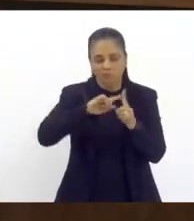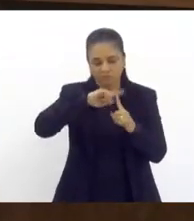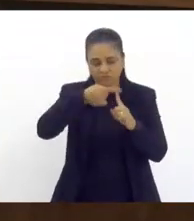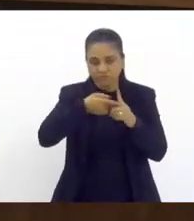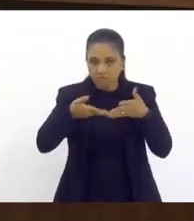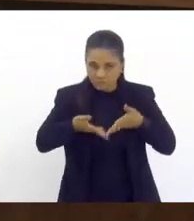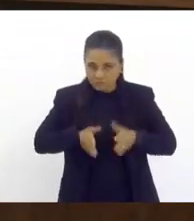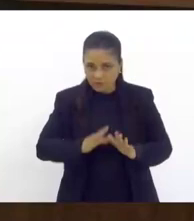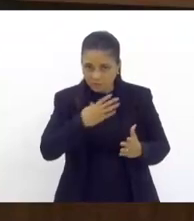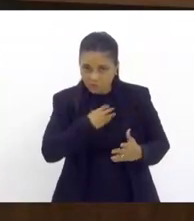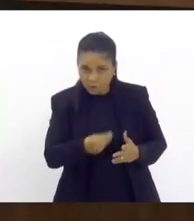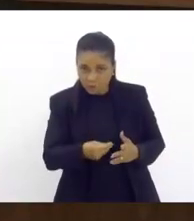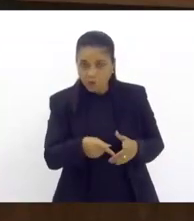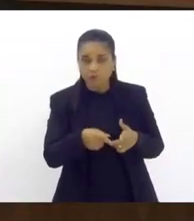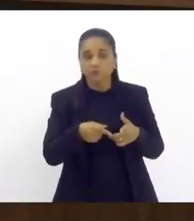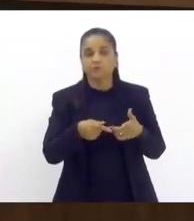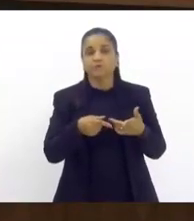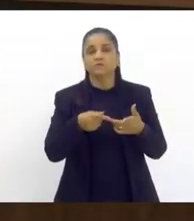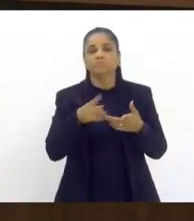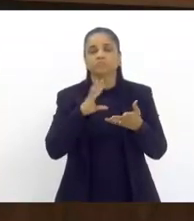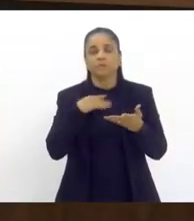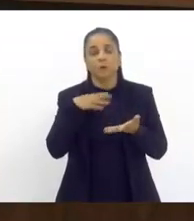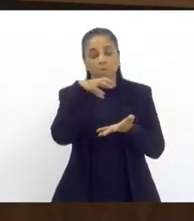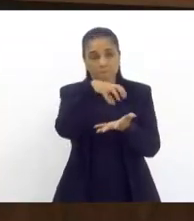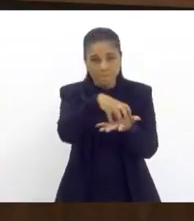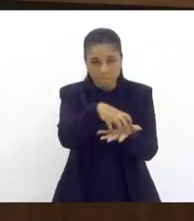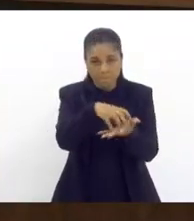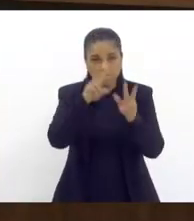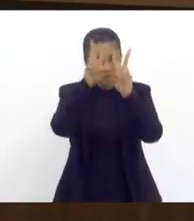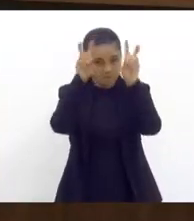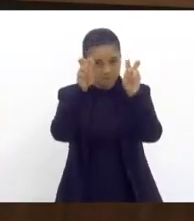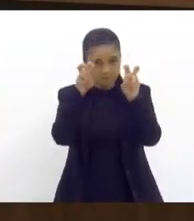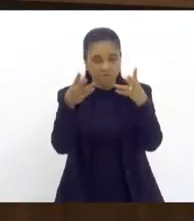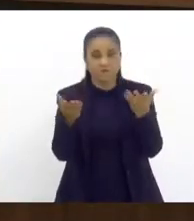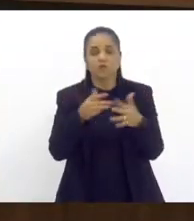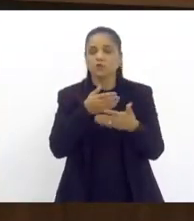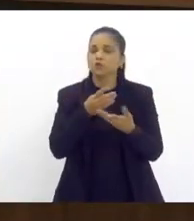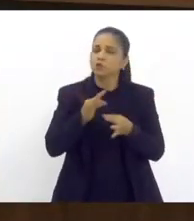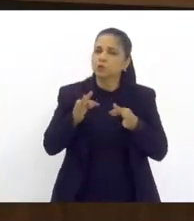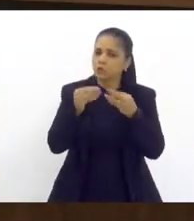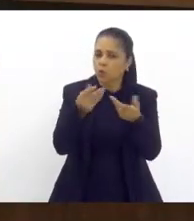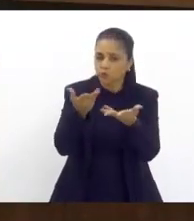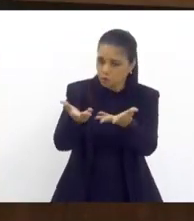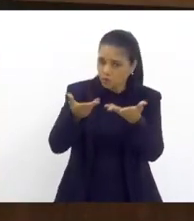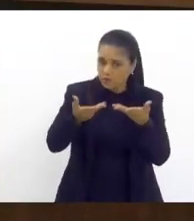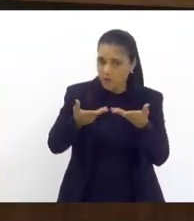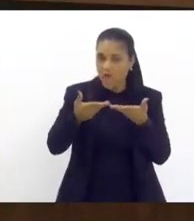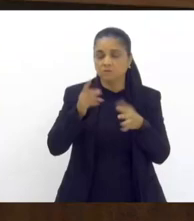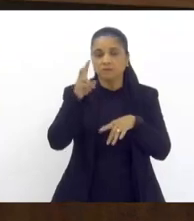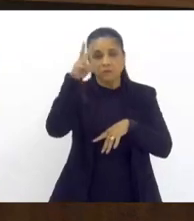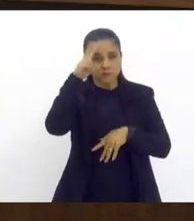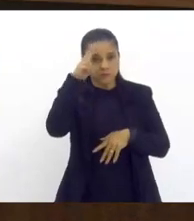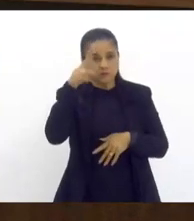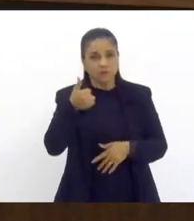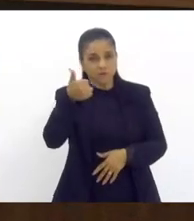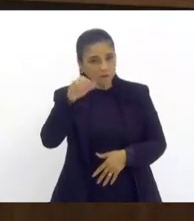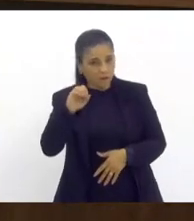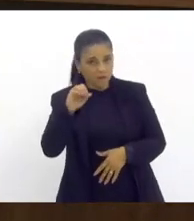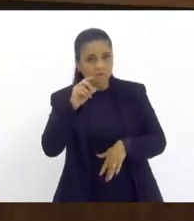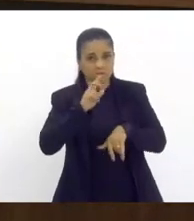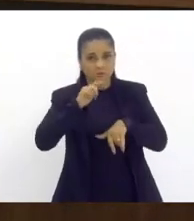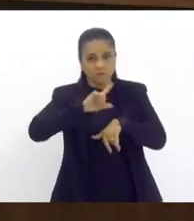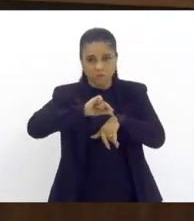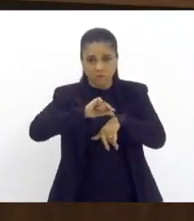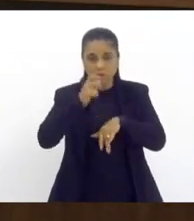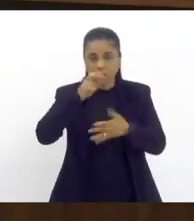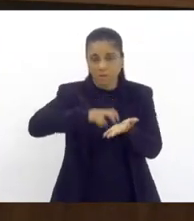Pública, trazendo esse elemento central. Então, estão todos convidados para segunda-feira, às 10 horas da manhã, a nossa